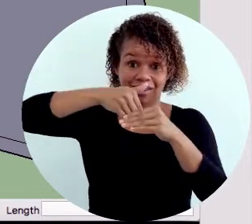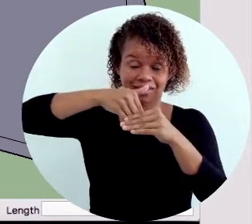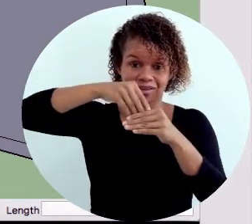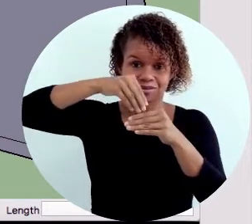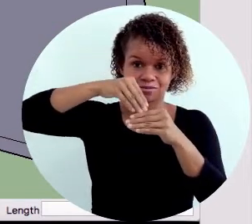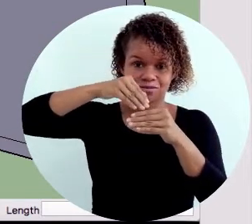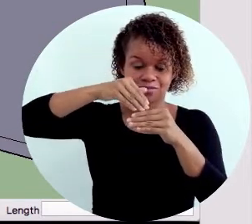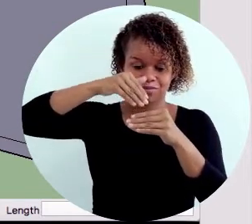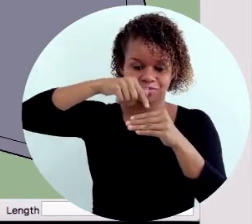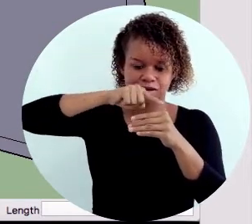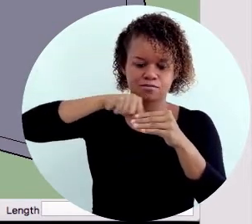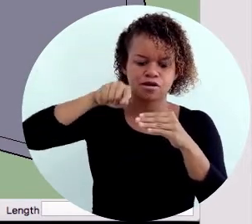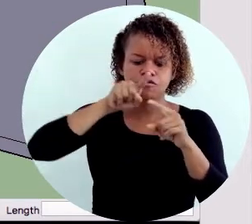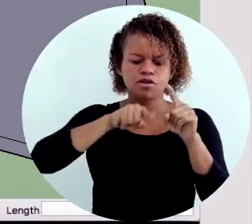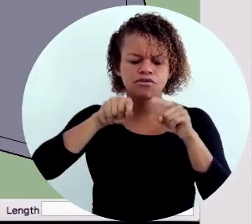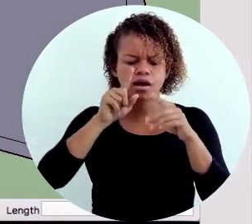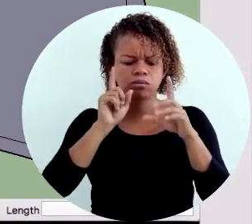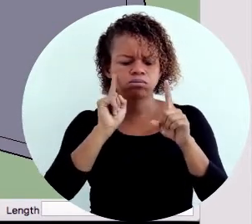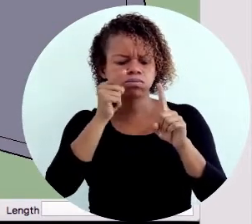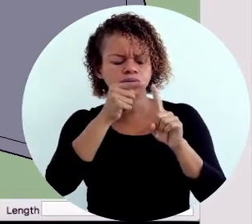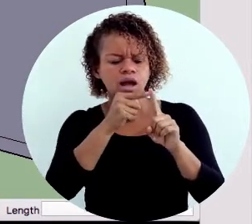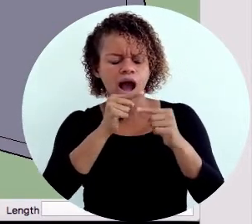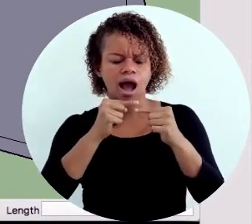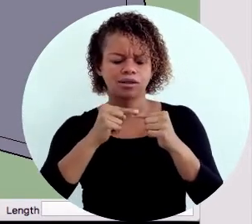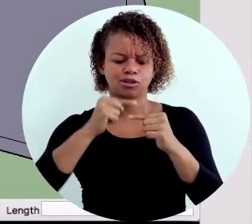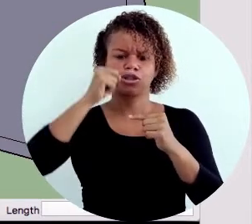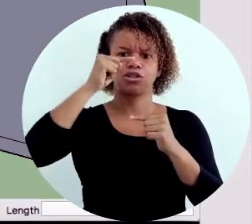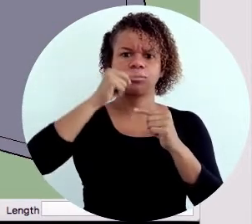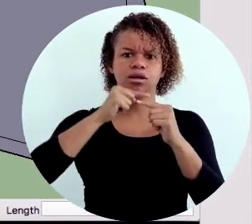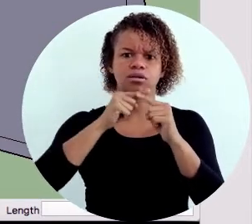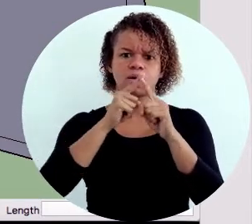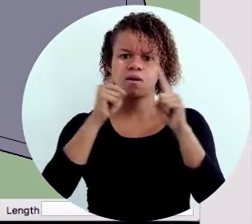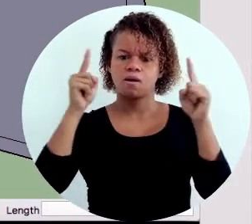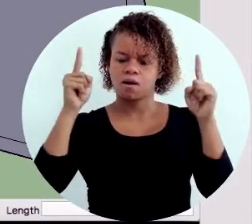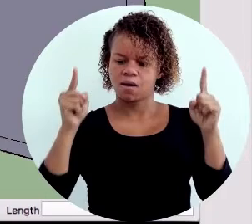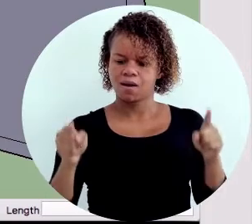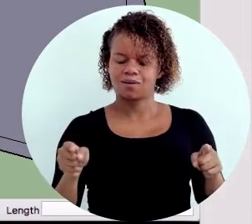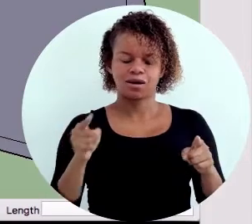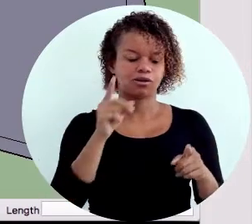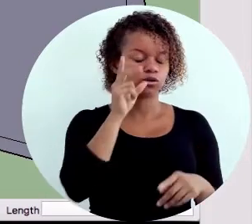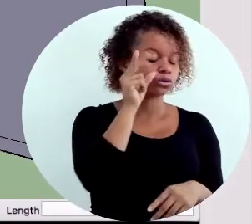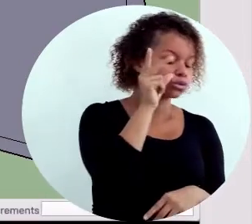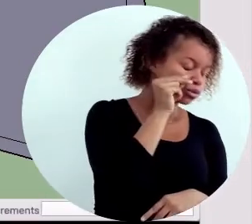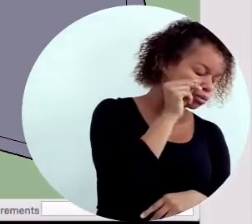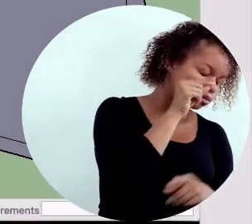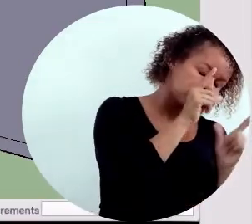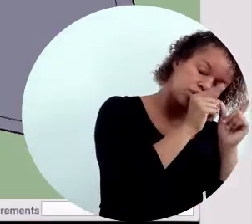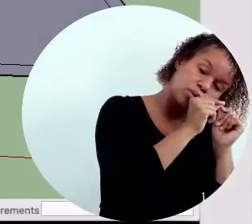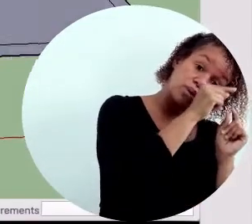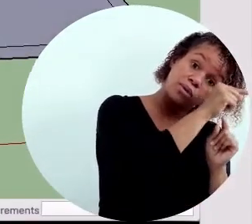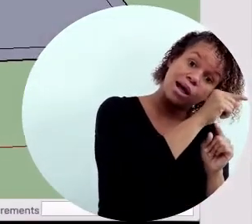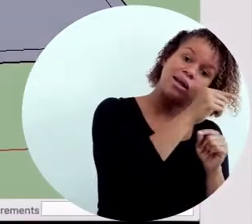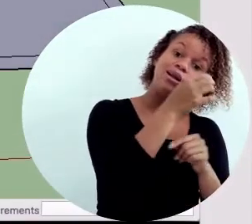dormitório, definindo a primeira distância, ou seja, a largura do dormitório de 2,60.